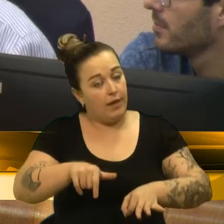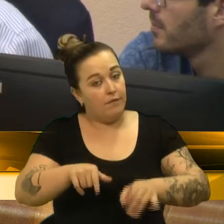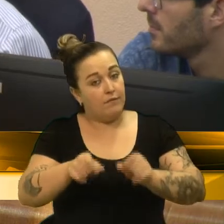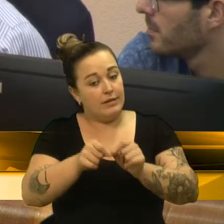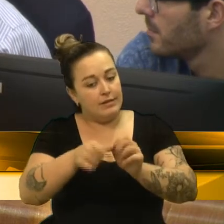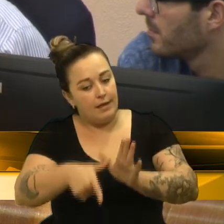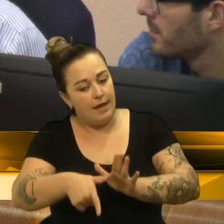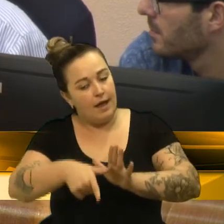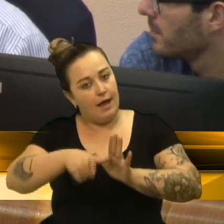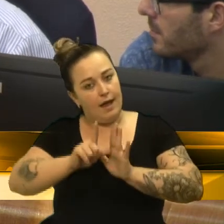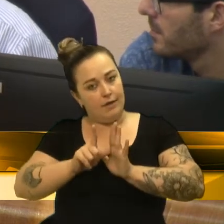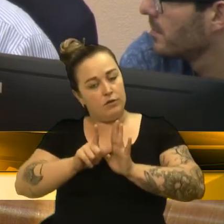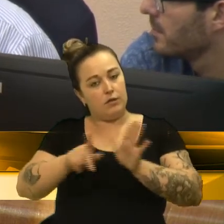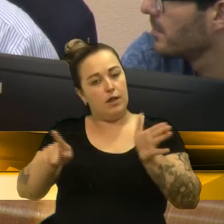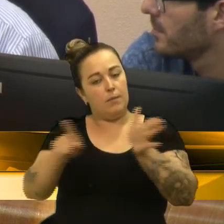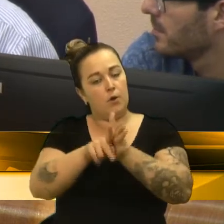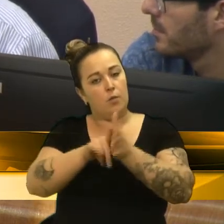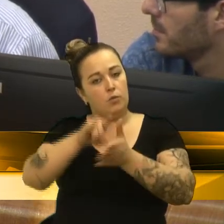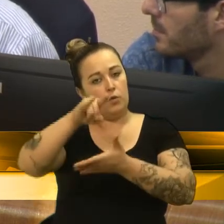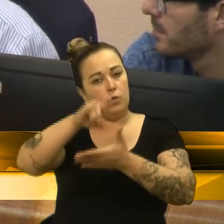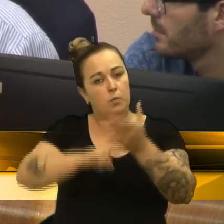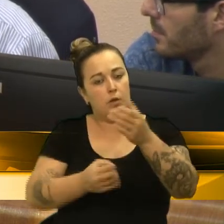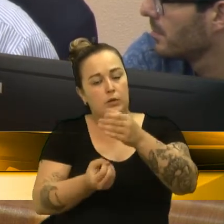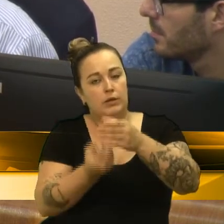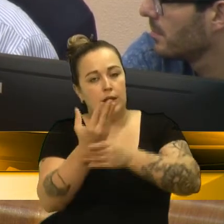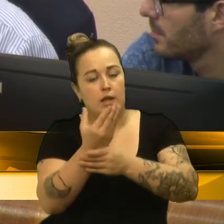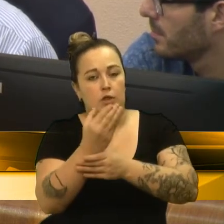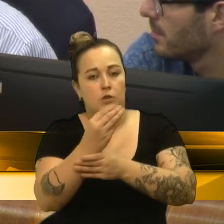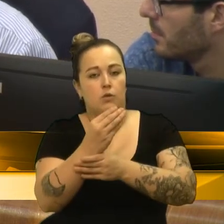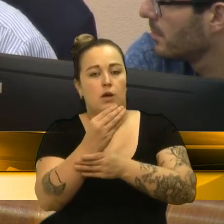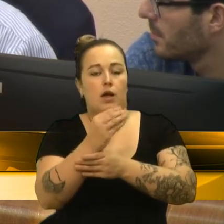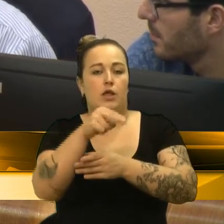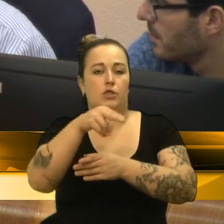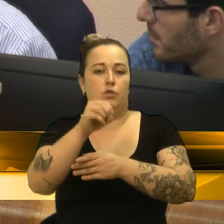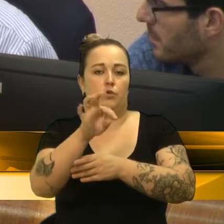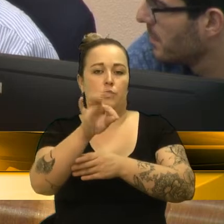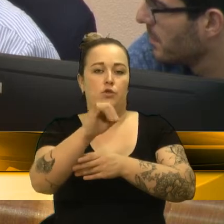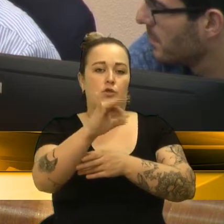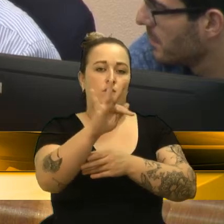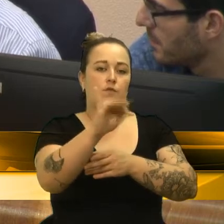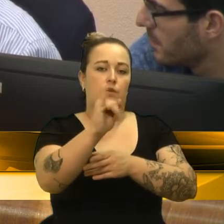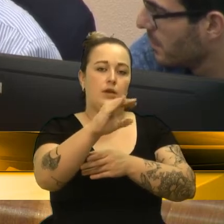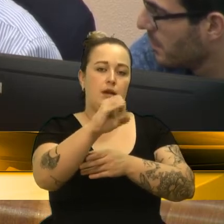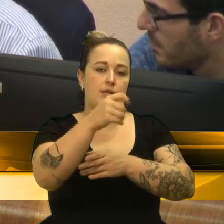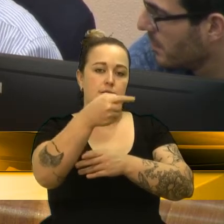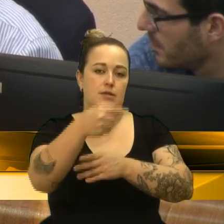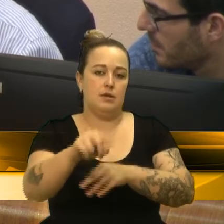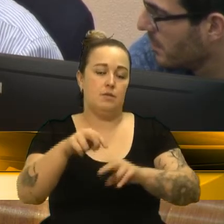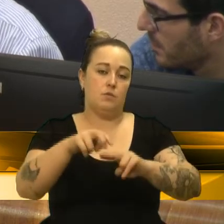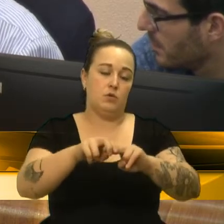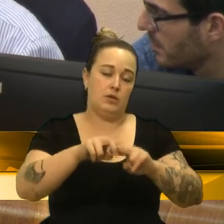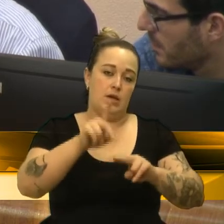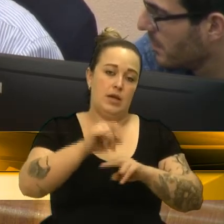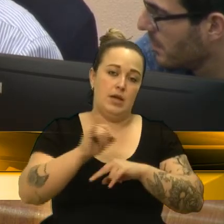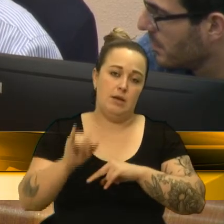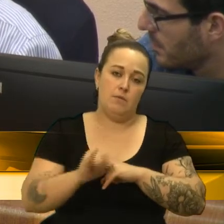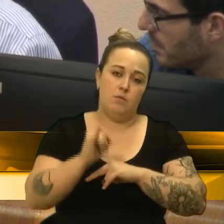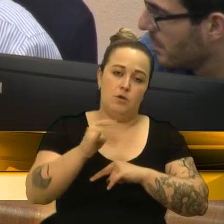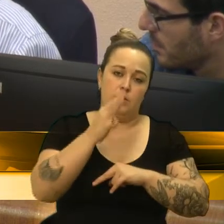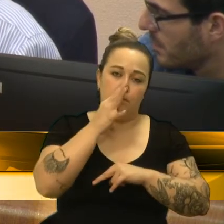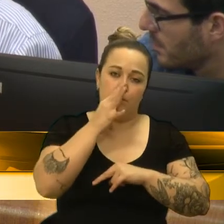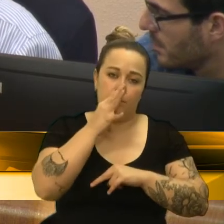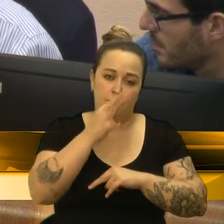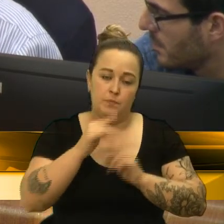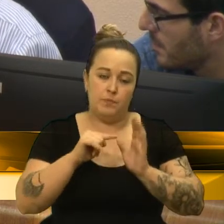da notificação do denunciado. Nesse contexto, há de se ponderar o equilíbrio que indigita a acreditação pacificada, no sentido de